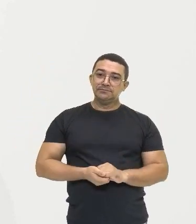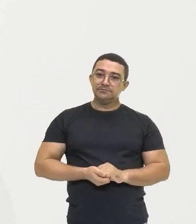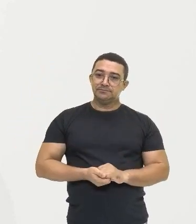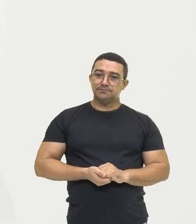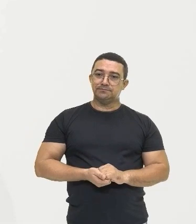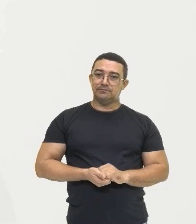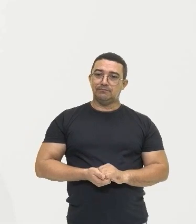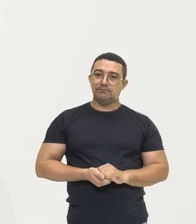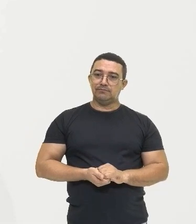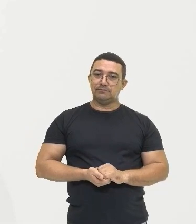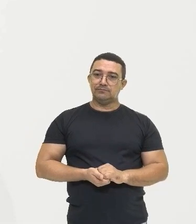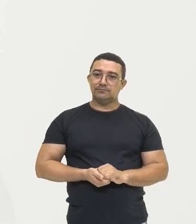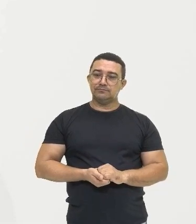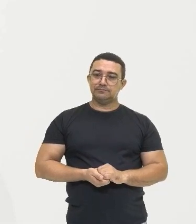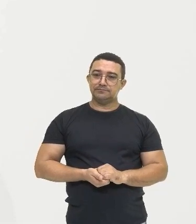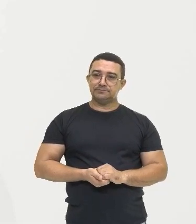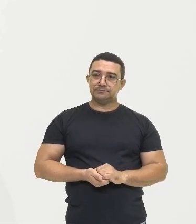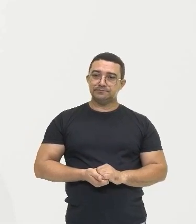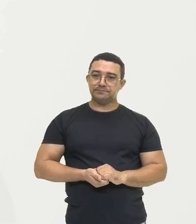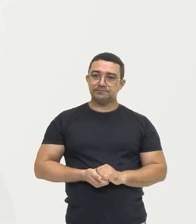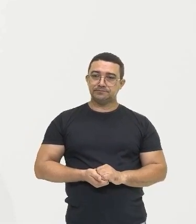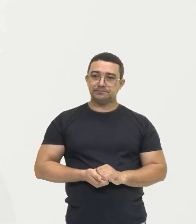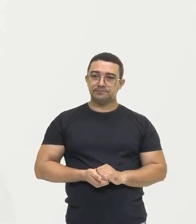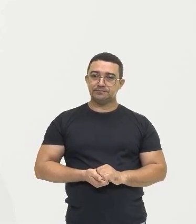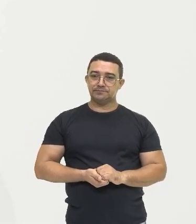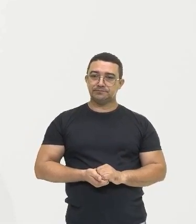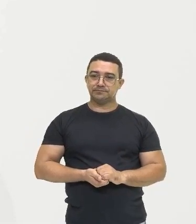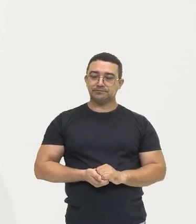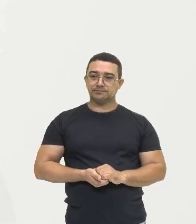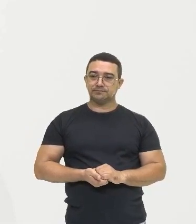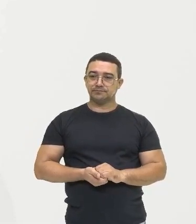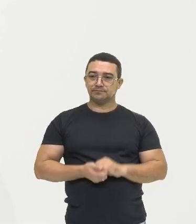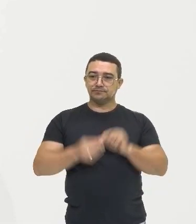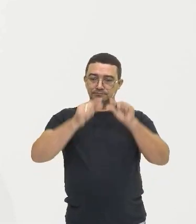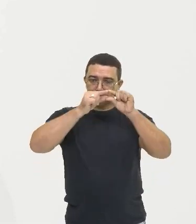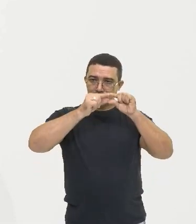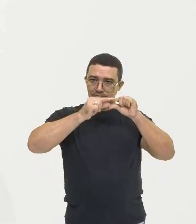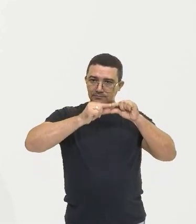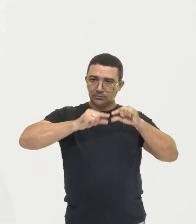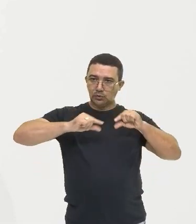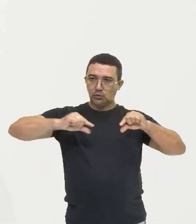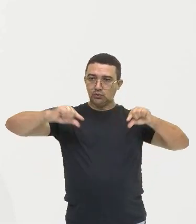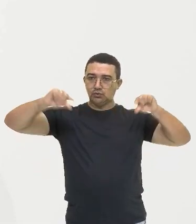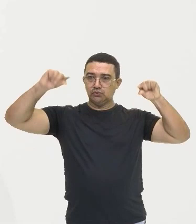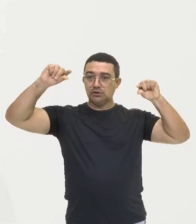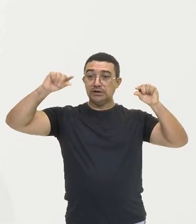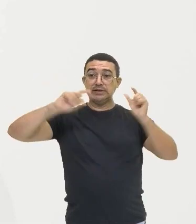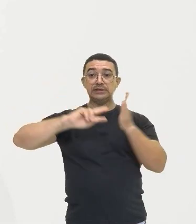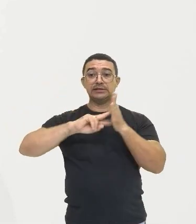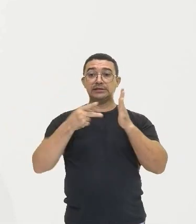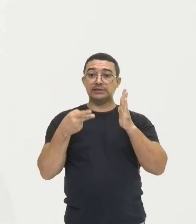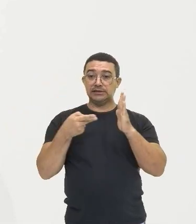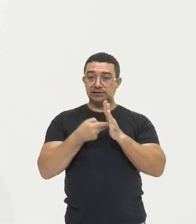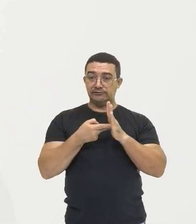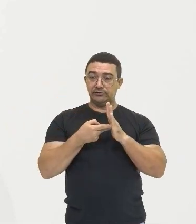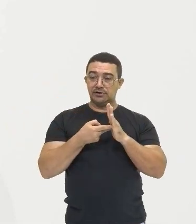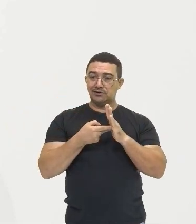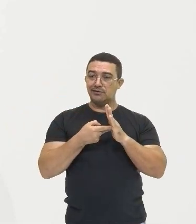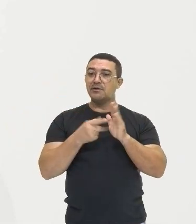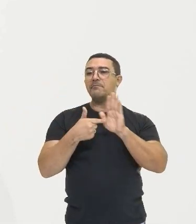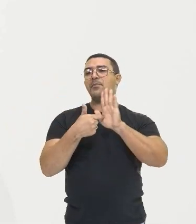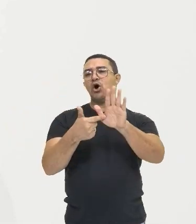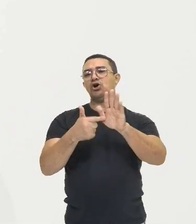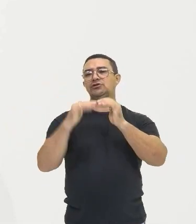perfeito, e essa curva aqui, olha, chamada de curva de Lorenz, perdão, denota a